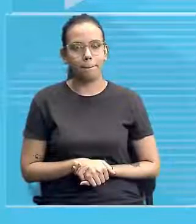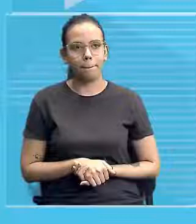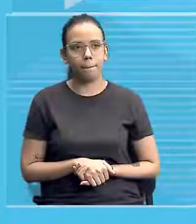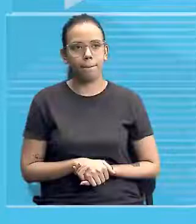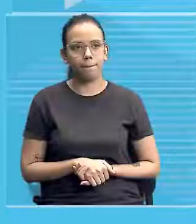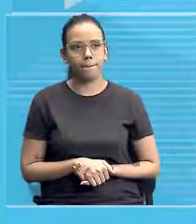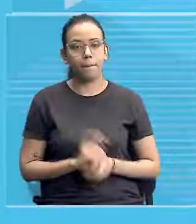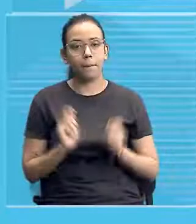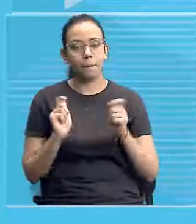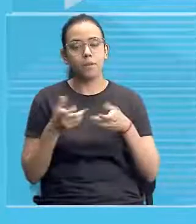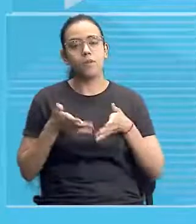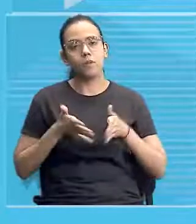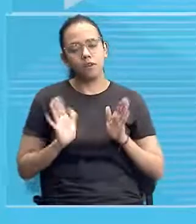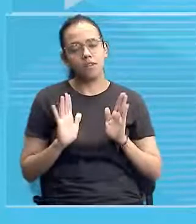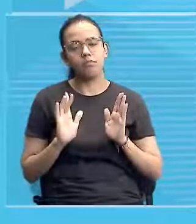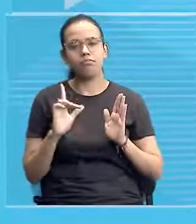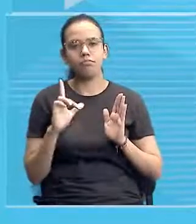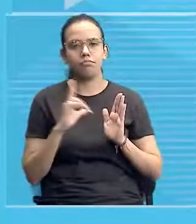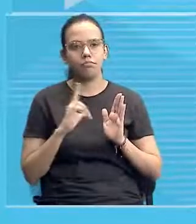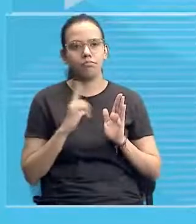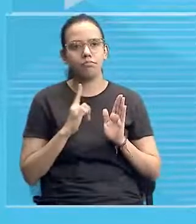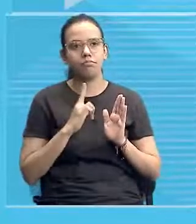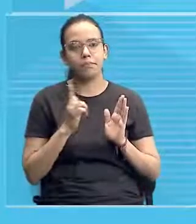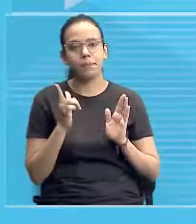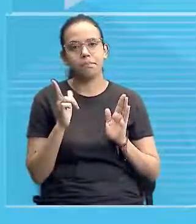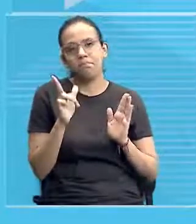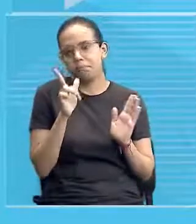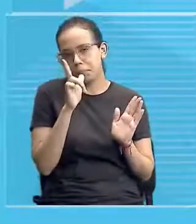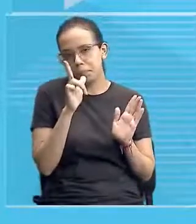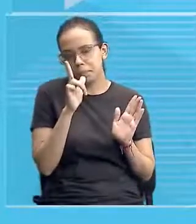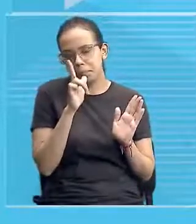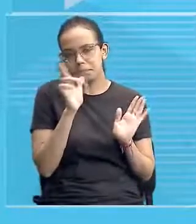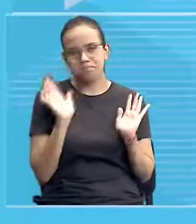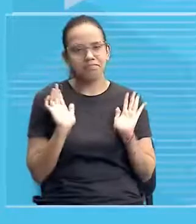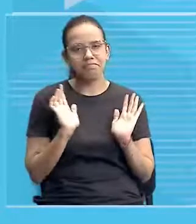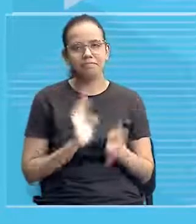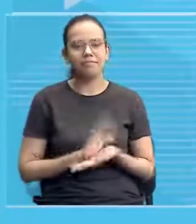Você pode nascer com a genitália masculina.